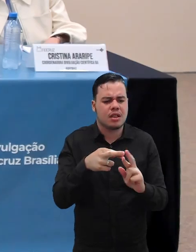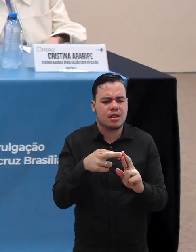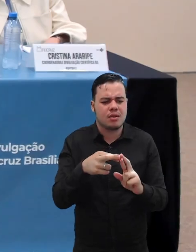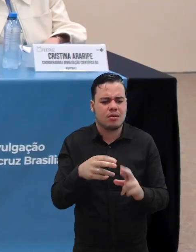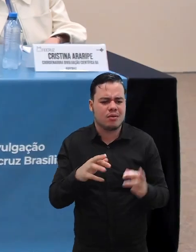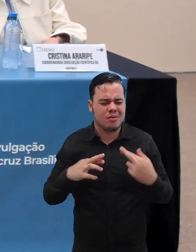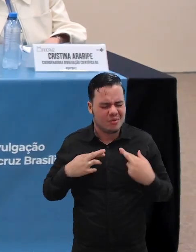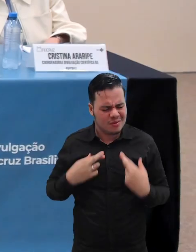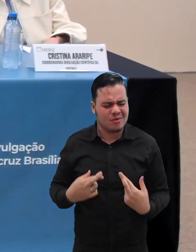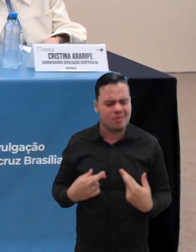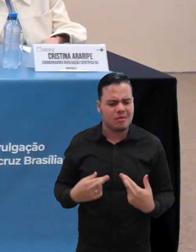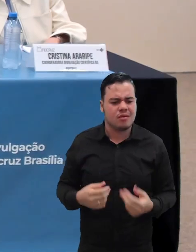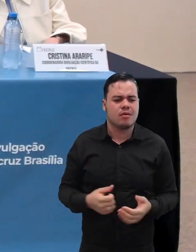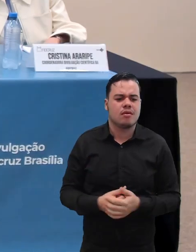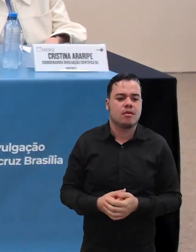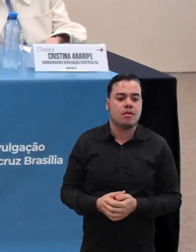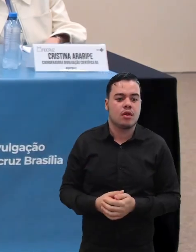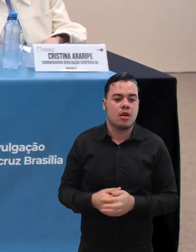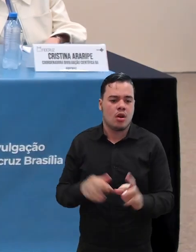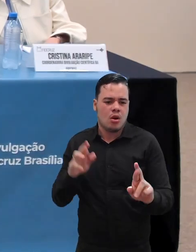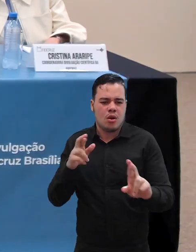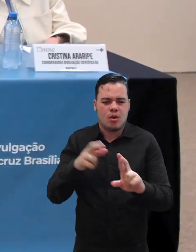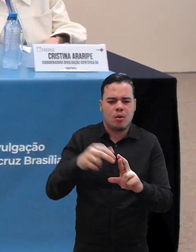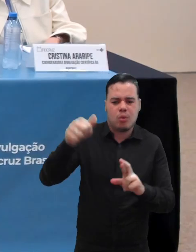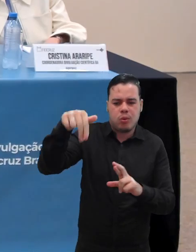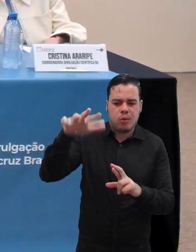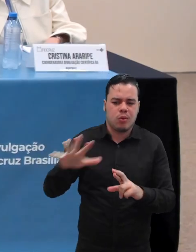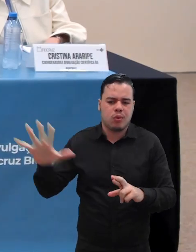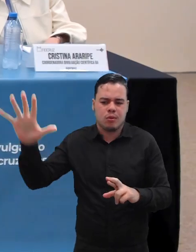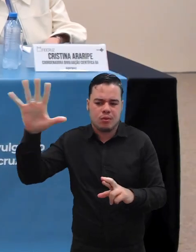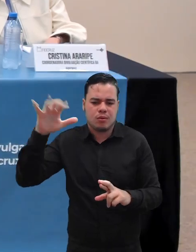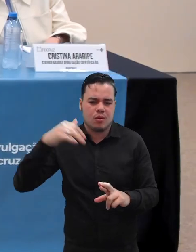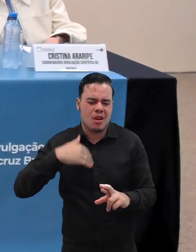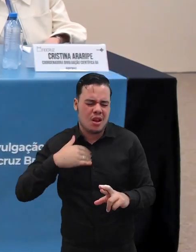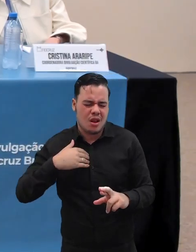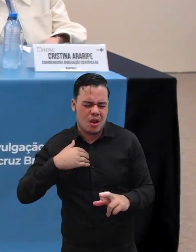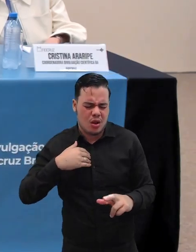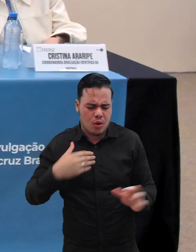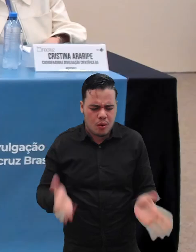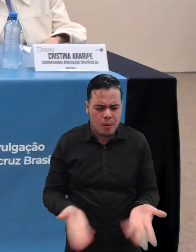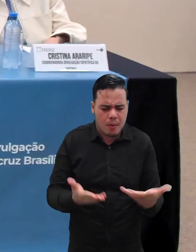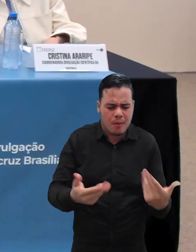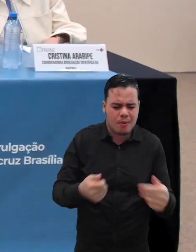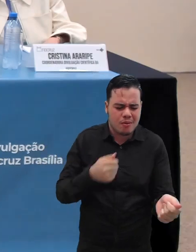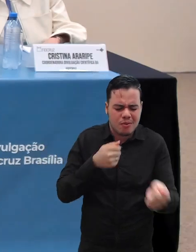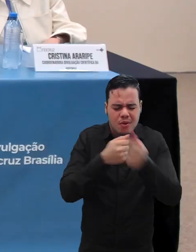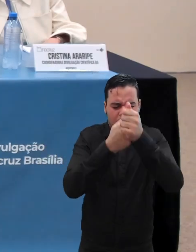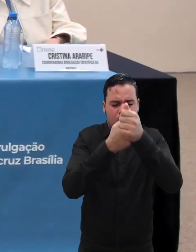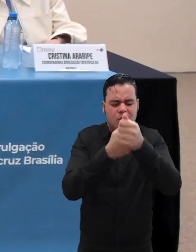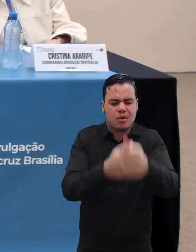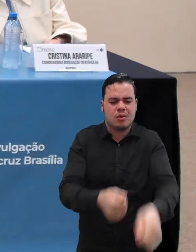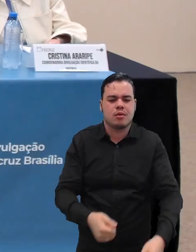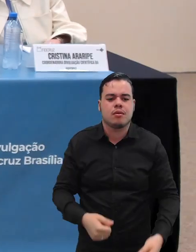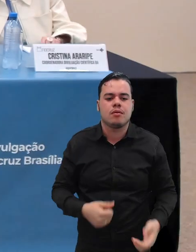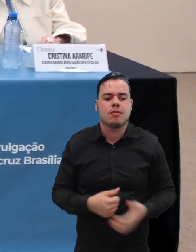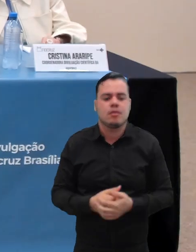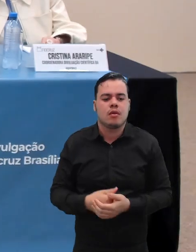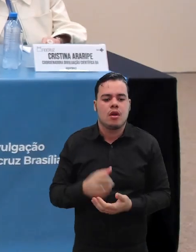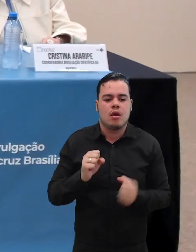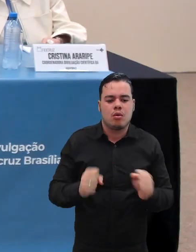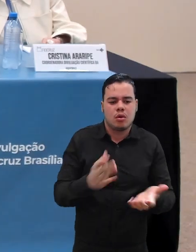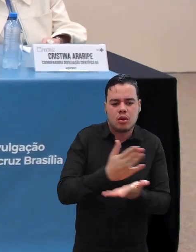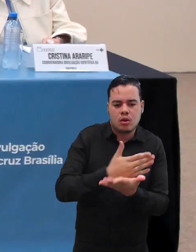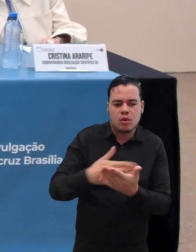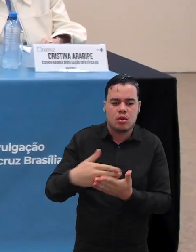nacional. Então, eu quero ser solidário, dizer que estamos ali sempre à disposição para que a gente possa conversar. Claro